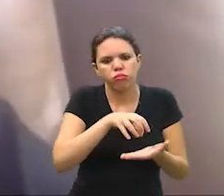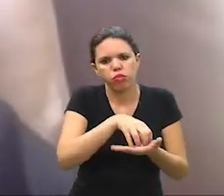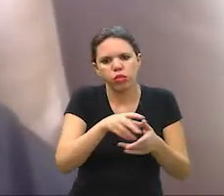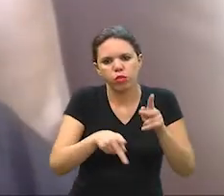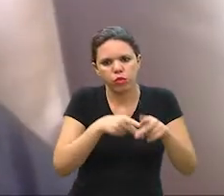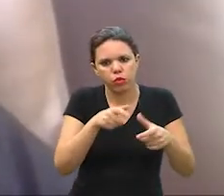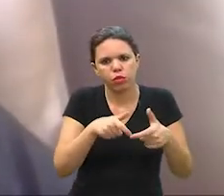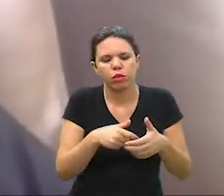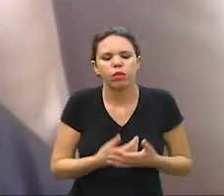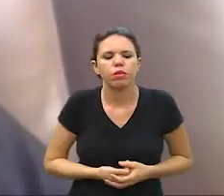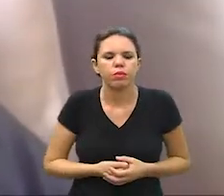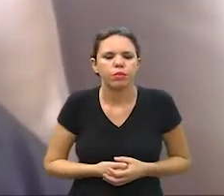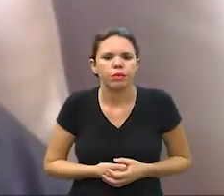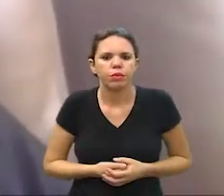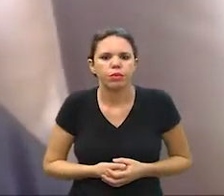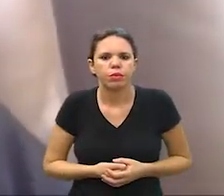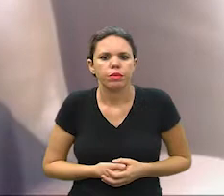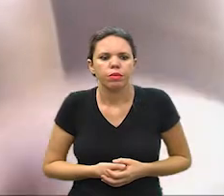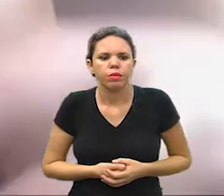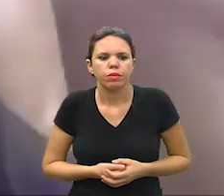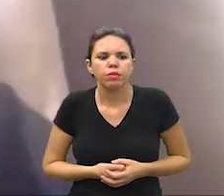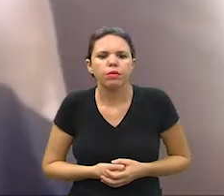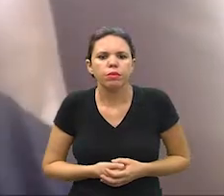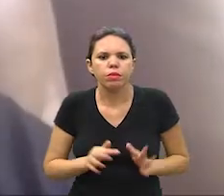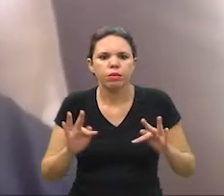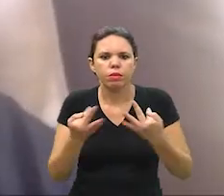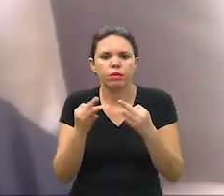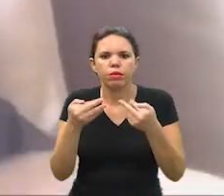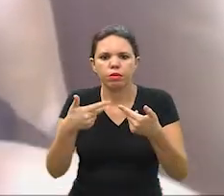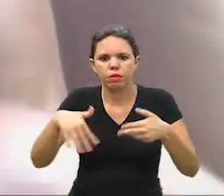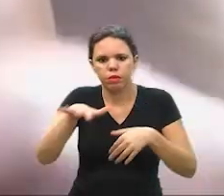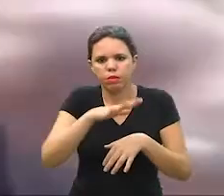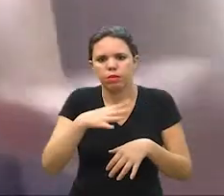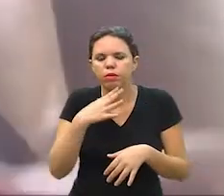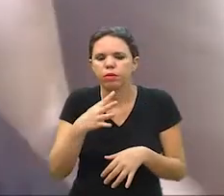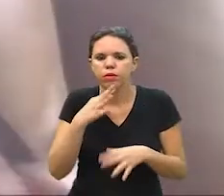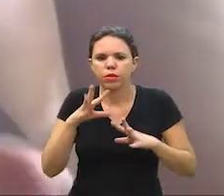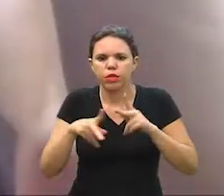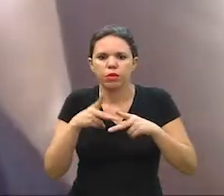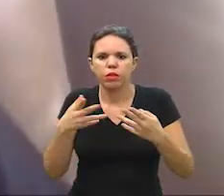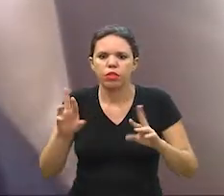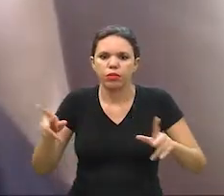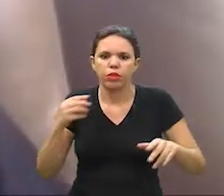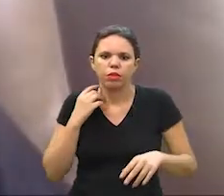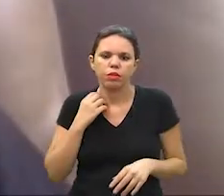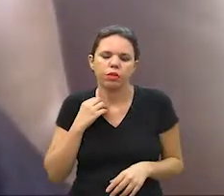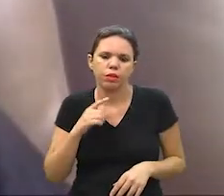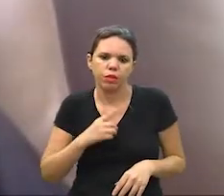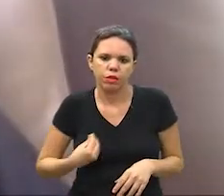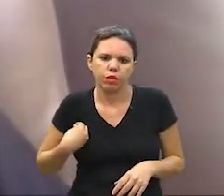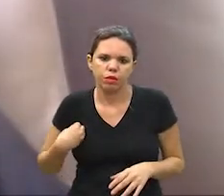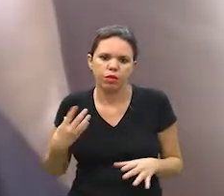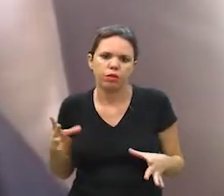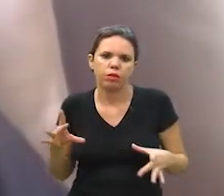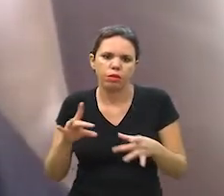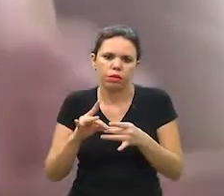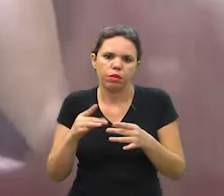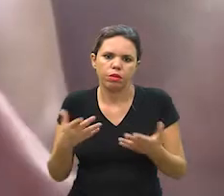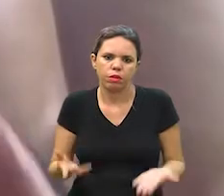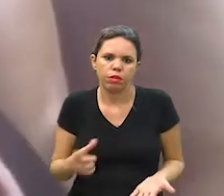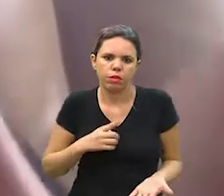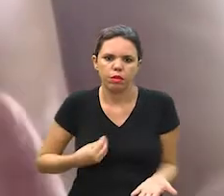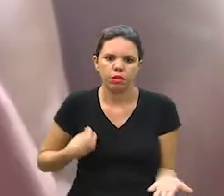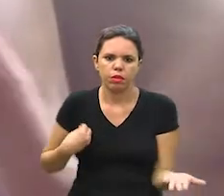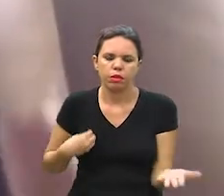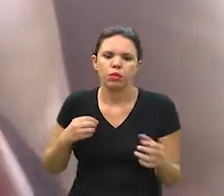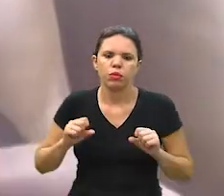comunidade, enxergando a realidade das famílias, conhecendo todo mundo. É diferente, você tem que estar integrado. Então, tem que